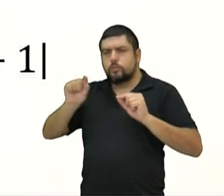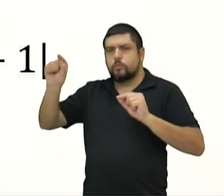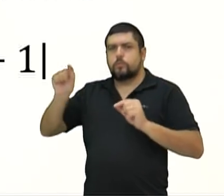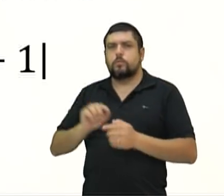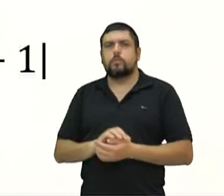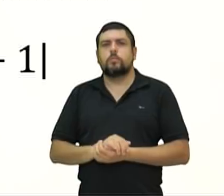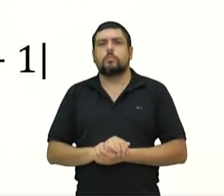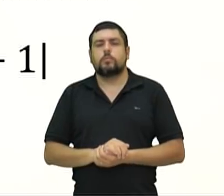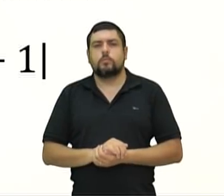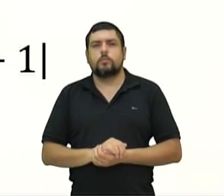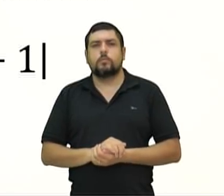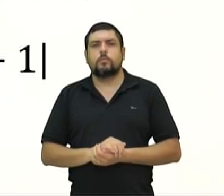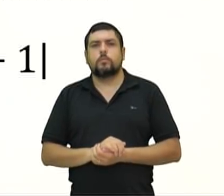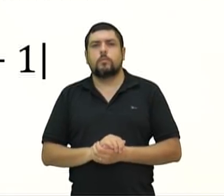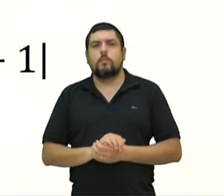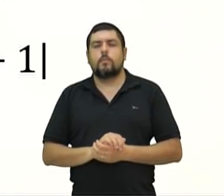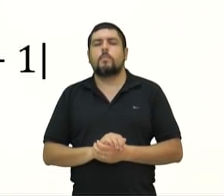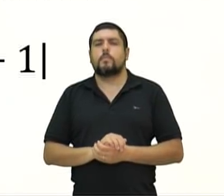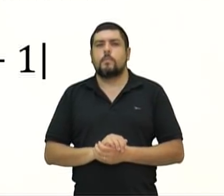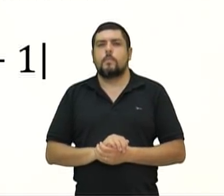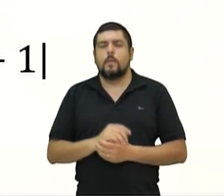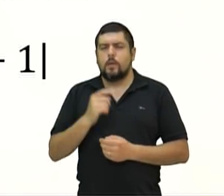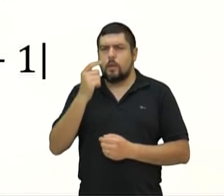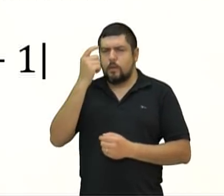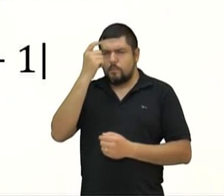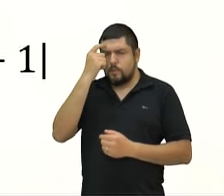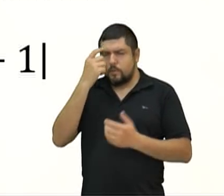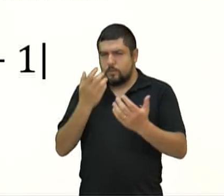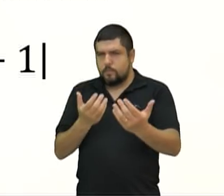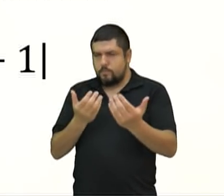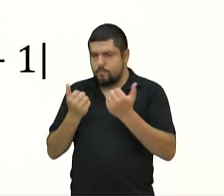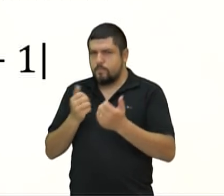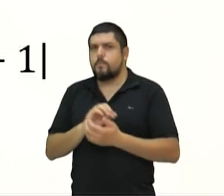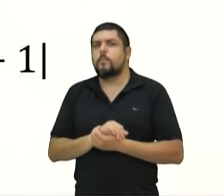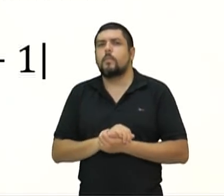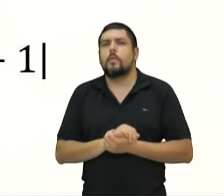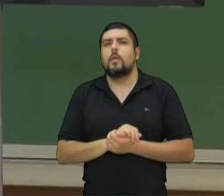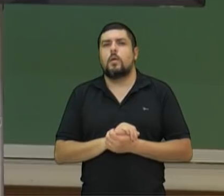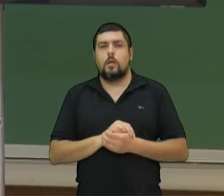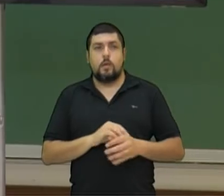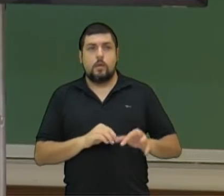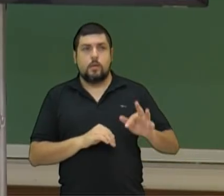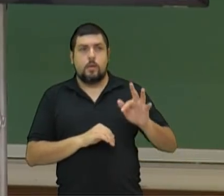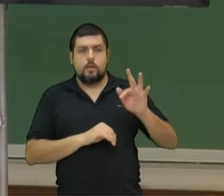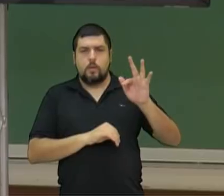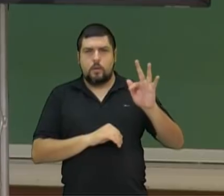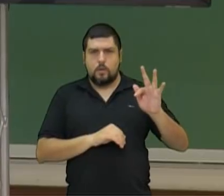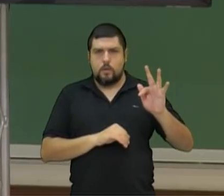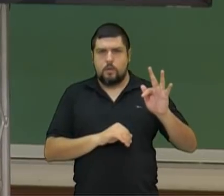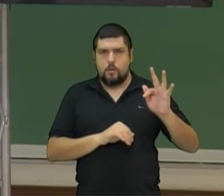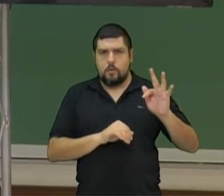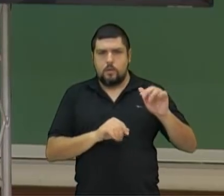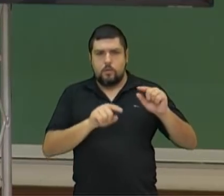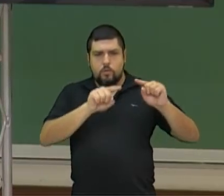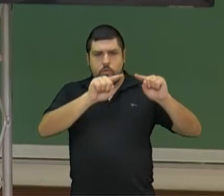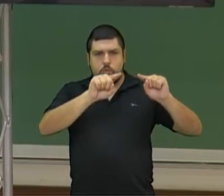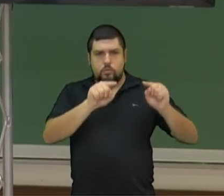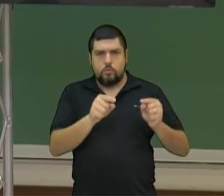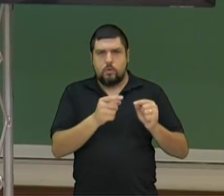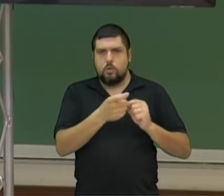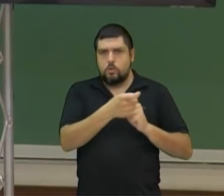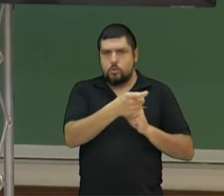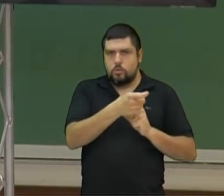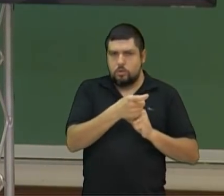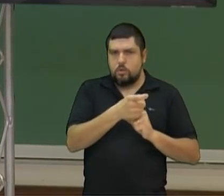comigo. F de x é igual a módulo de x. O gráfico pensa que ele tem um bico, certo?